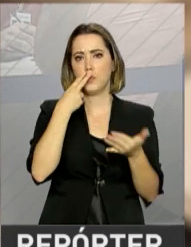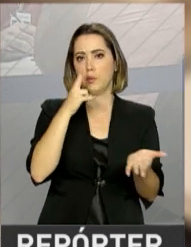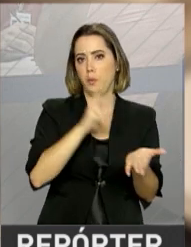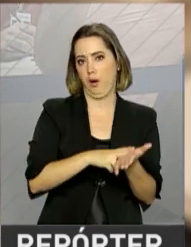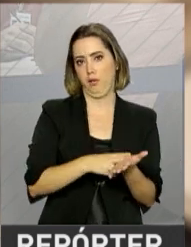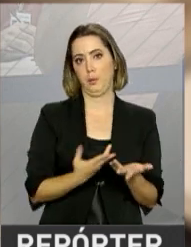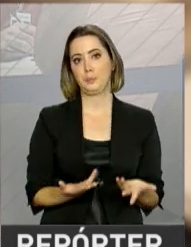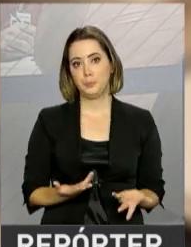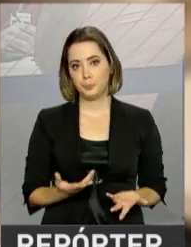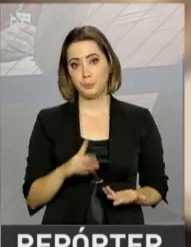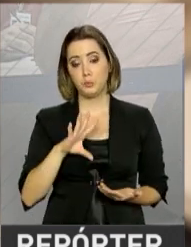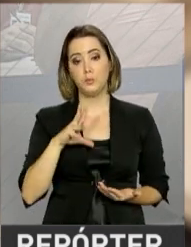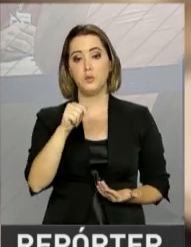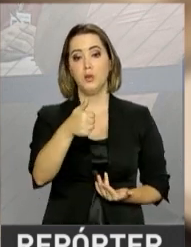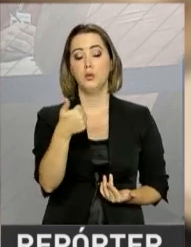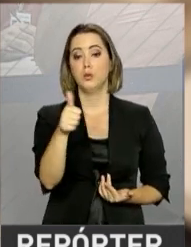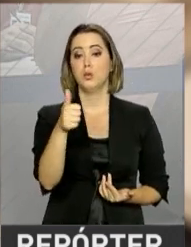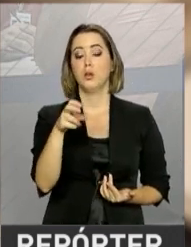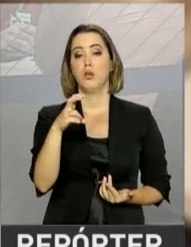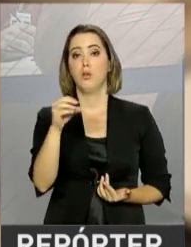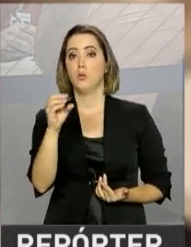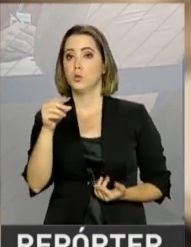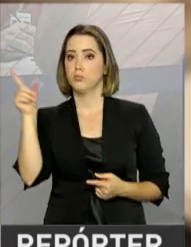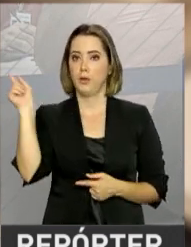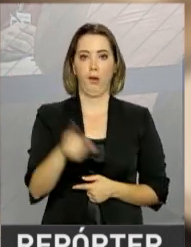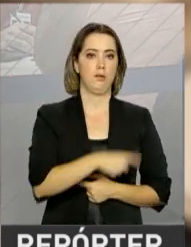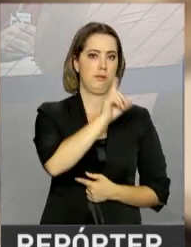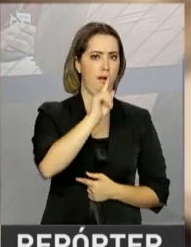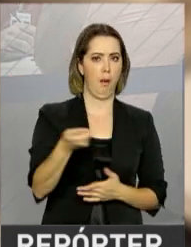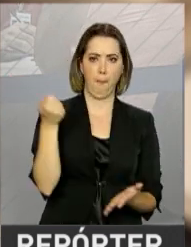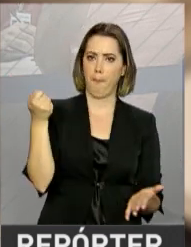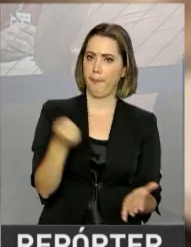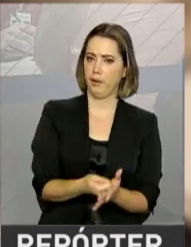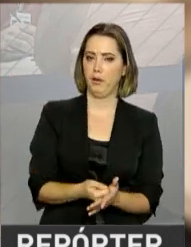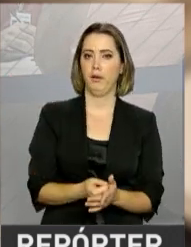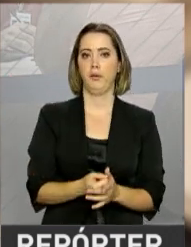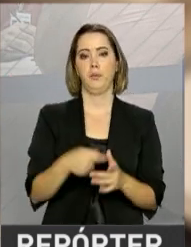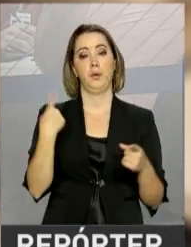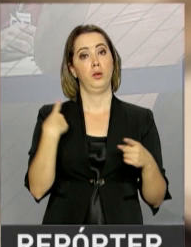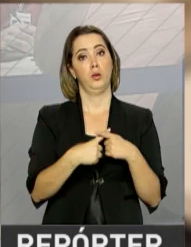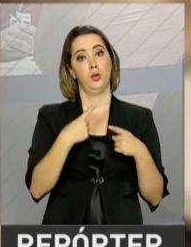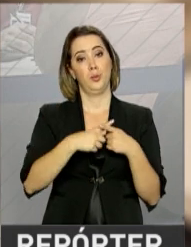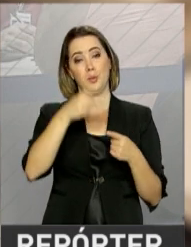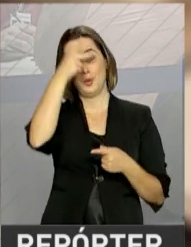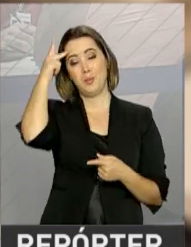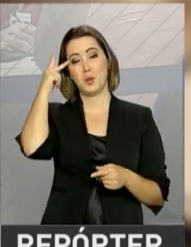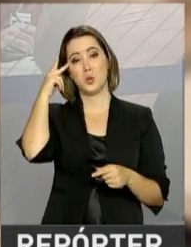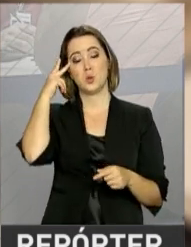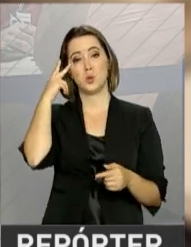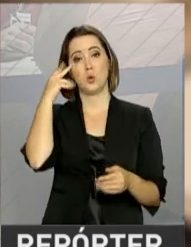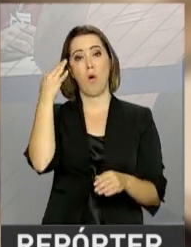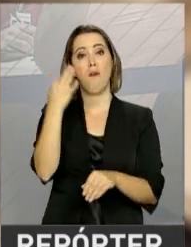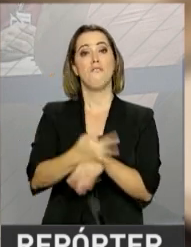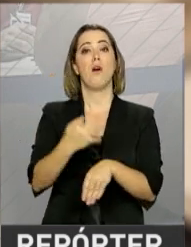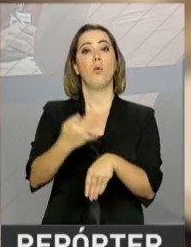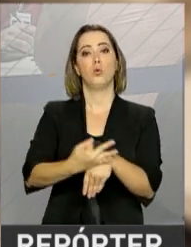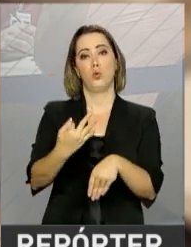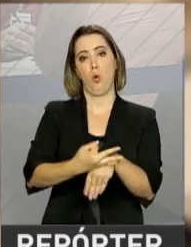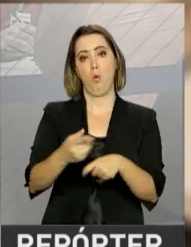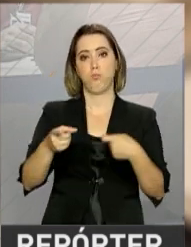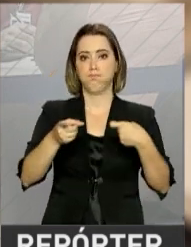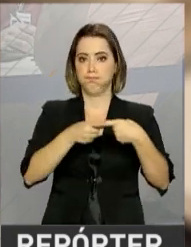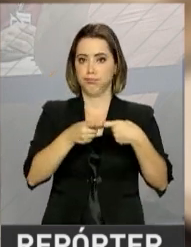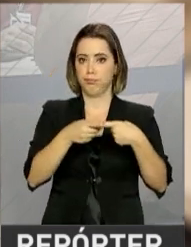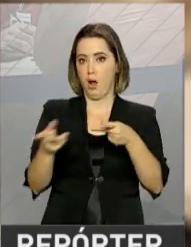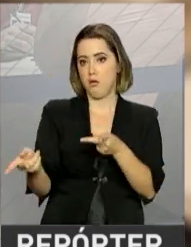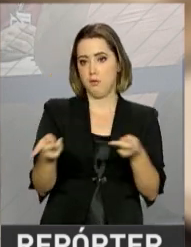revisados, 11.500 tiveram o pagamento interrompido porque os beneficiários não compareceram ao INSS para fazer a perícia.